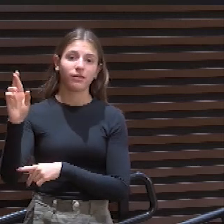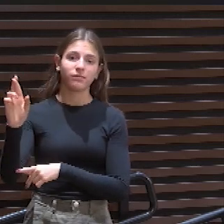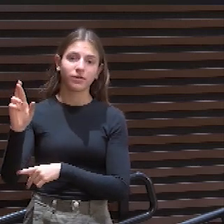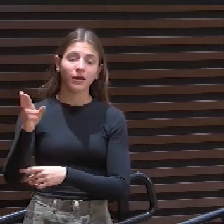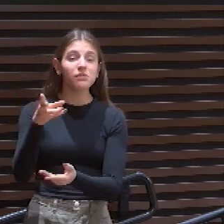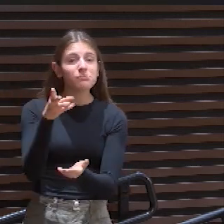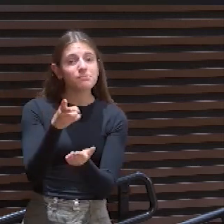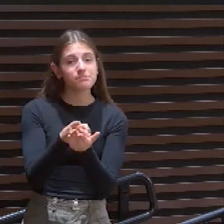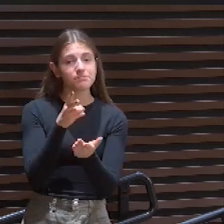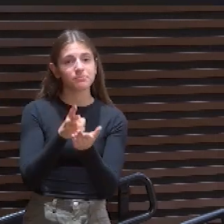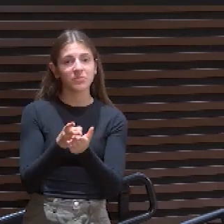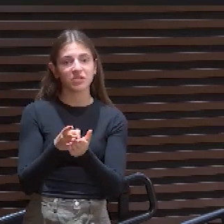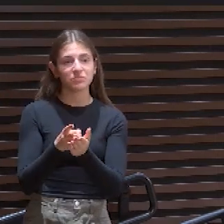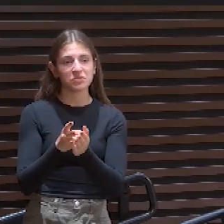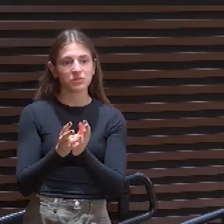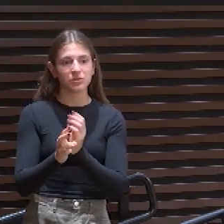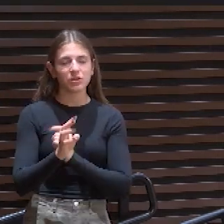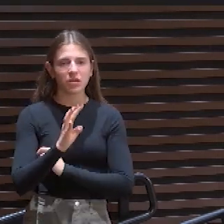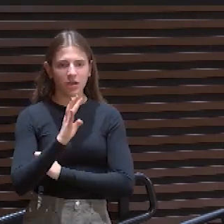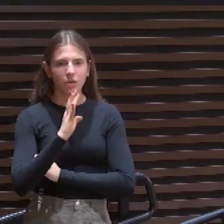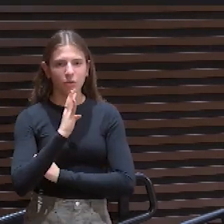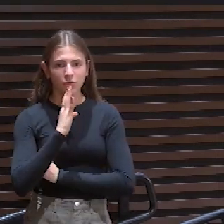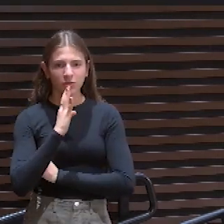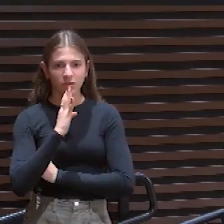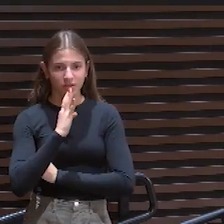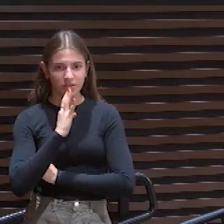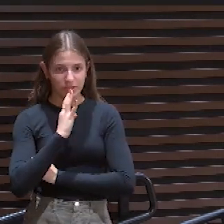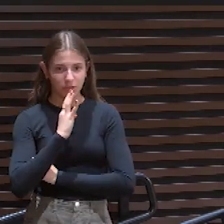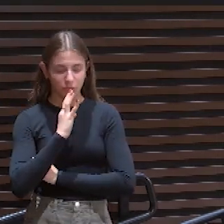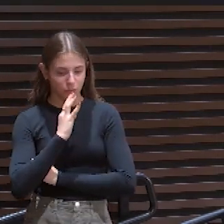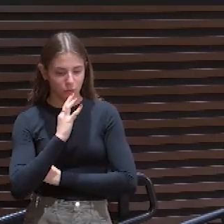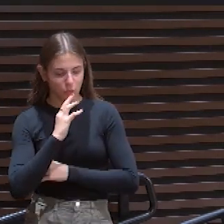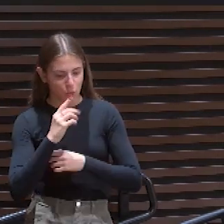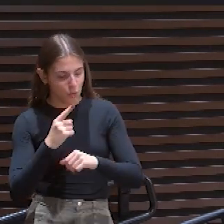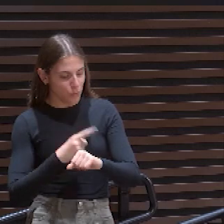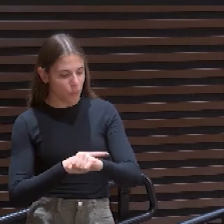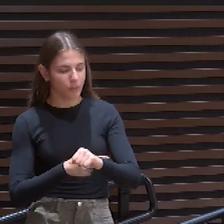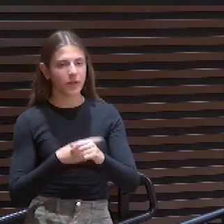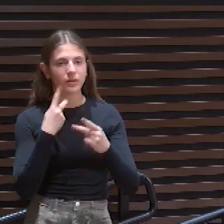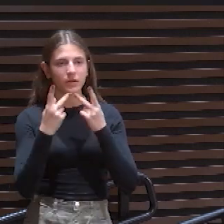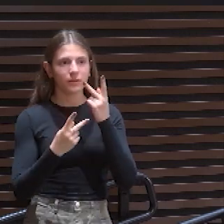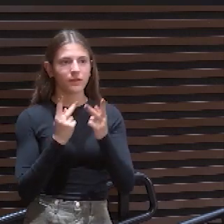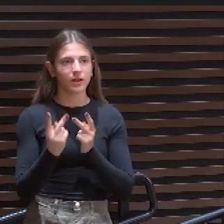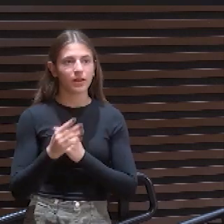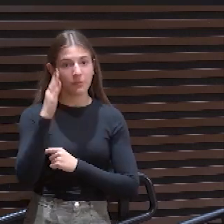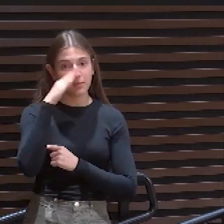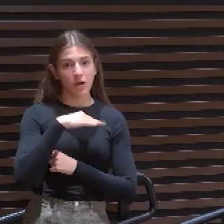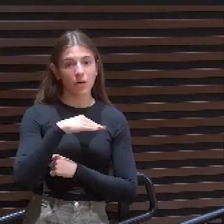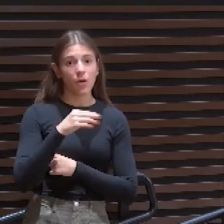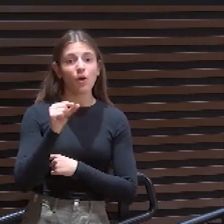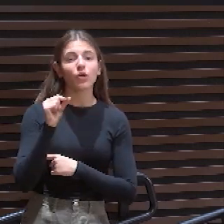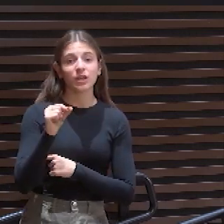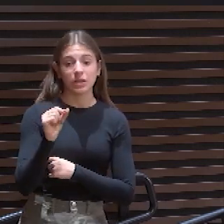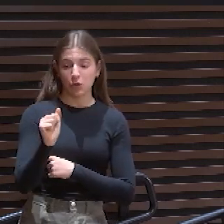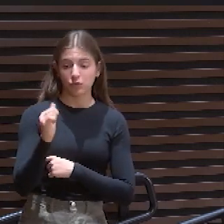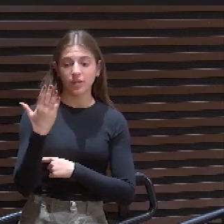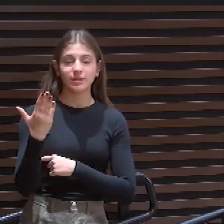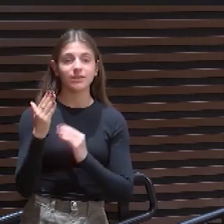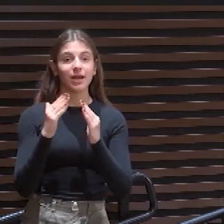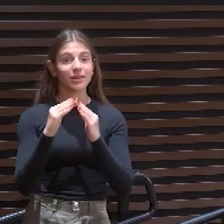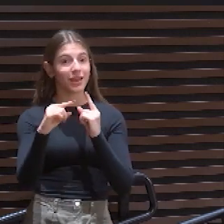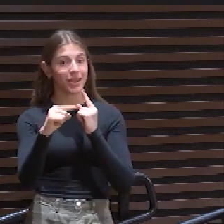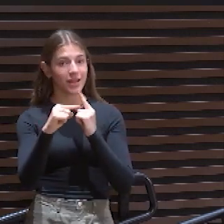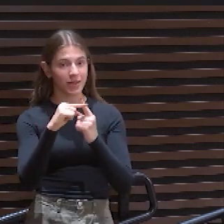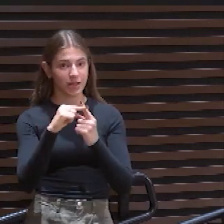seja repreensível o cenário de falar mal de alguém, o que ocorria na igreja na época, na presente e